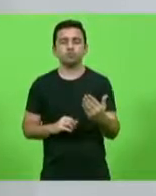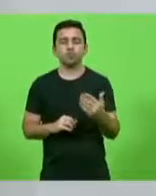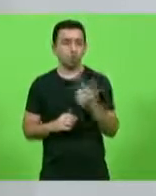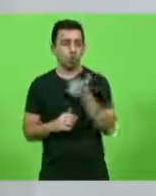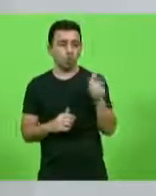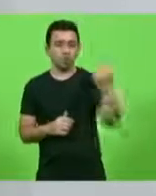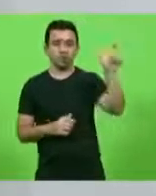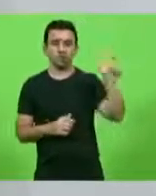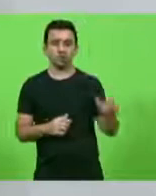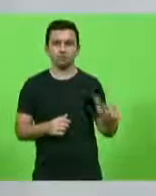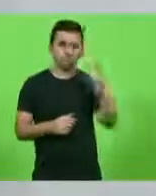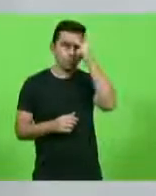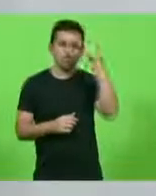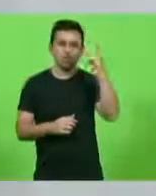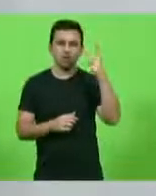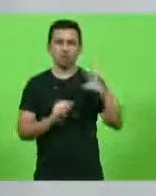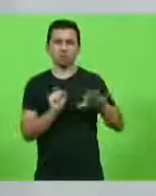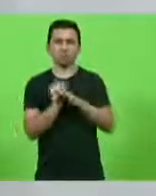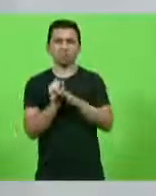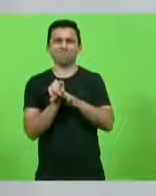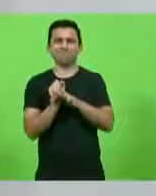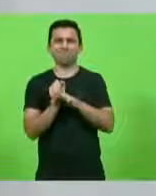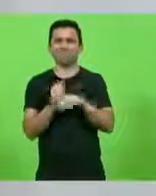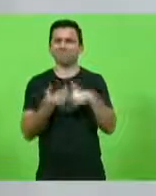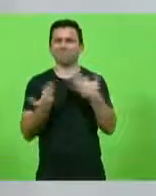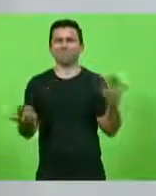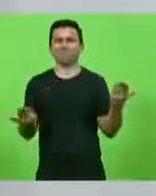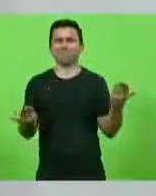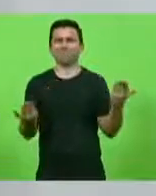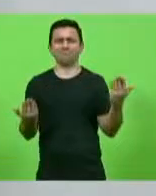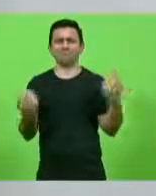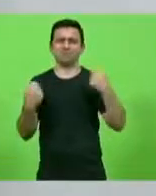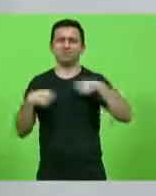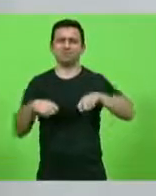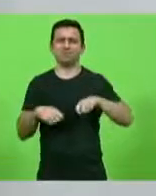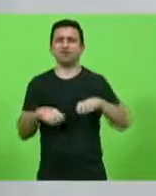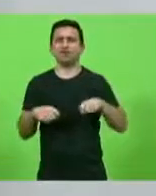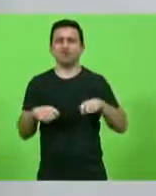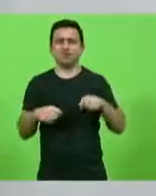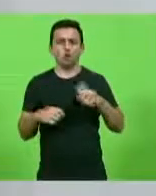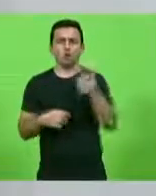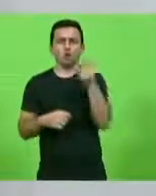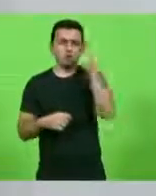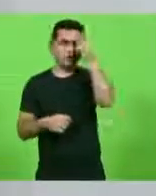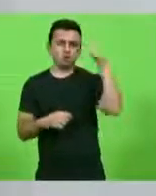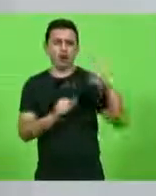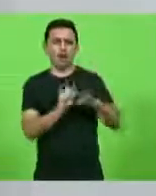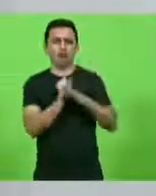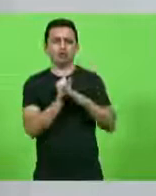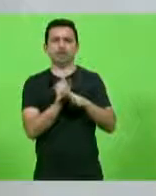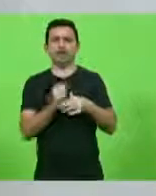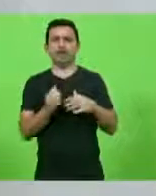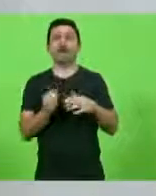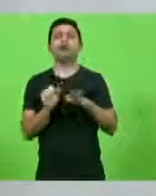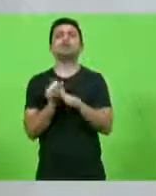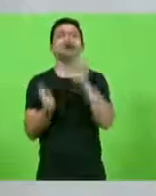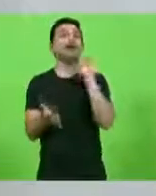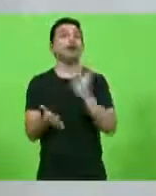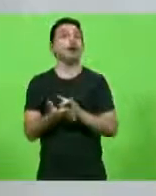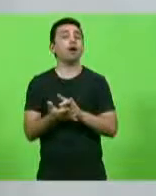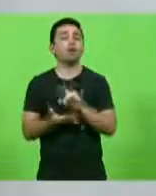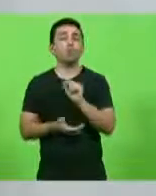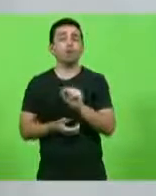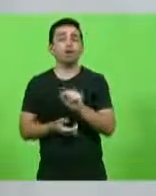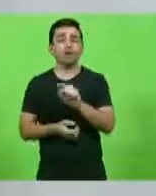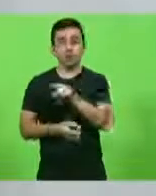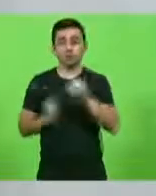fiador. Por quê? Porque ele está numa crise, então ele não precisa ter o fiador, a garantia real. O que significa isso?